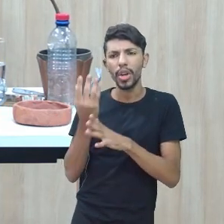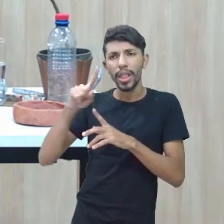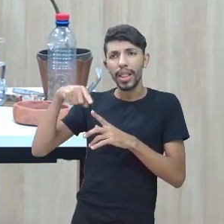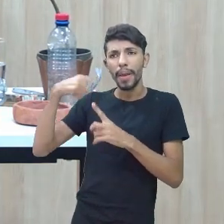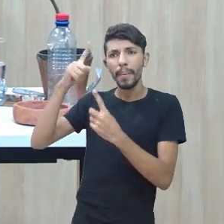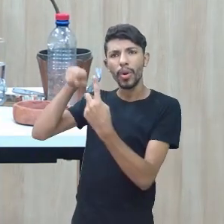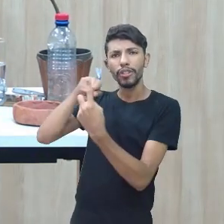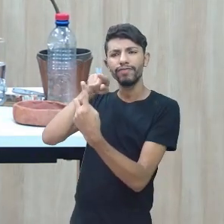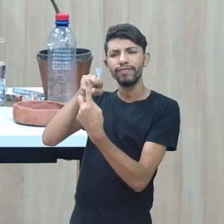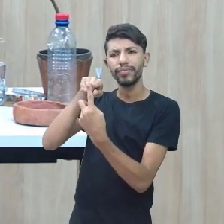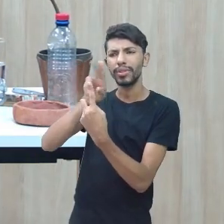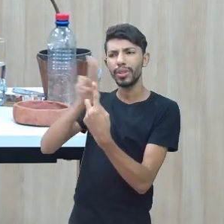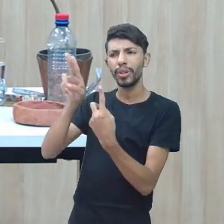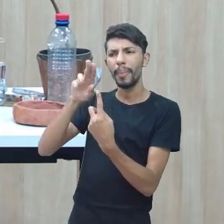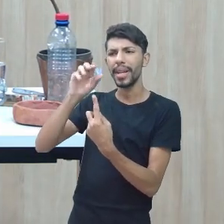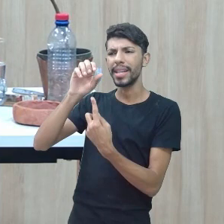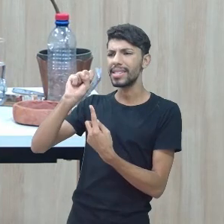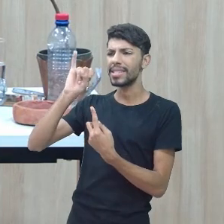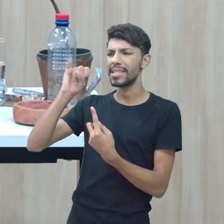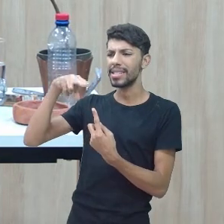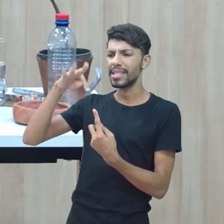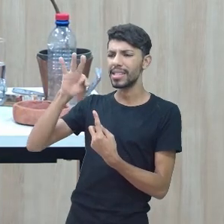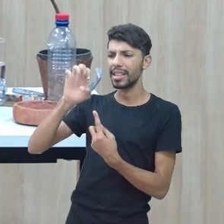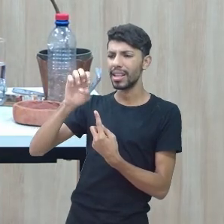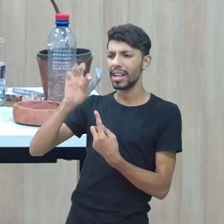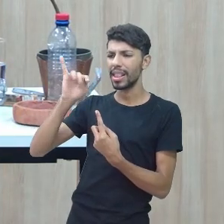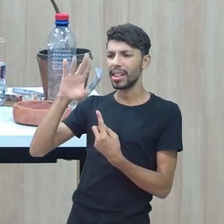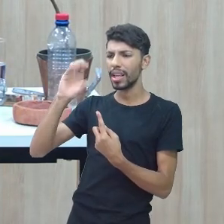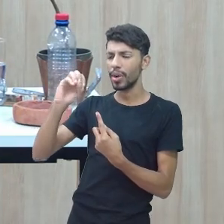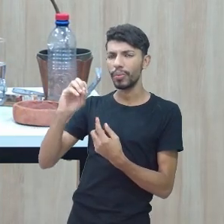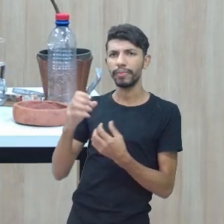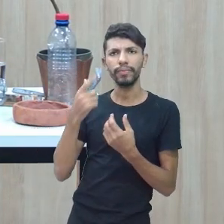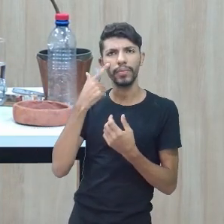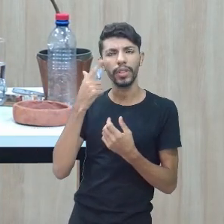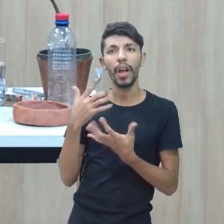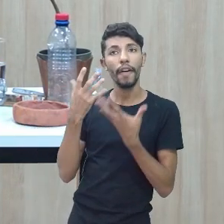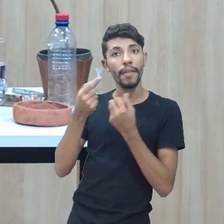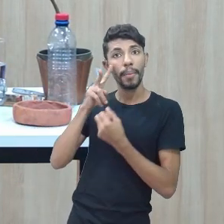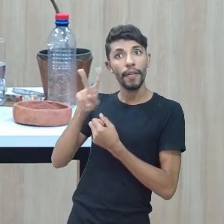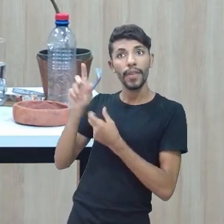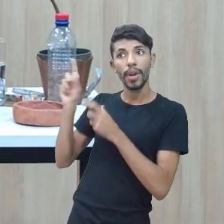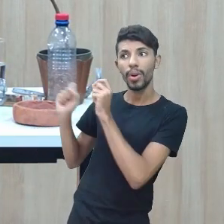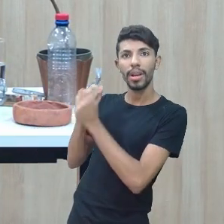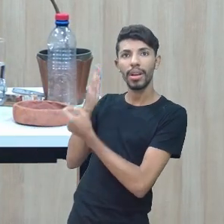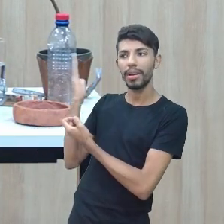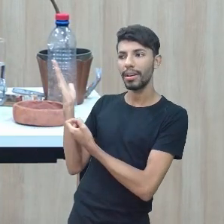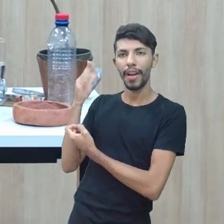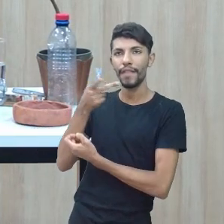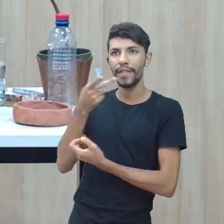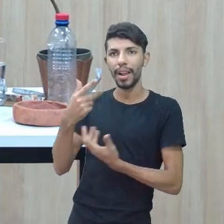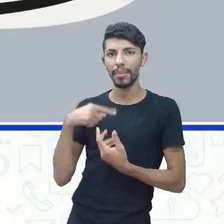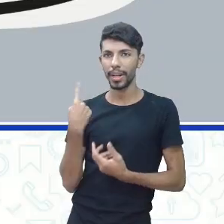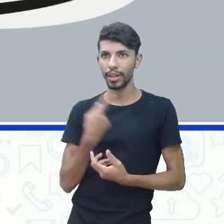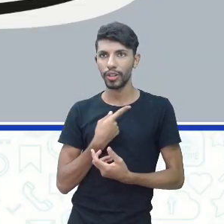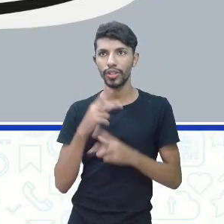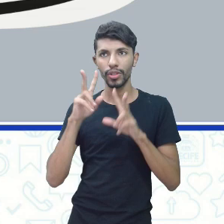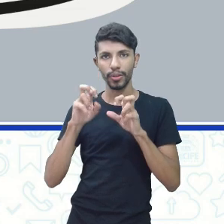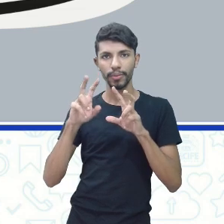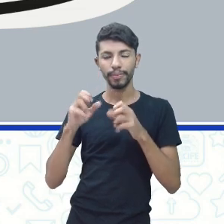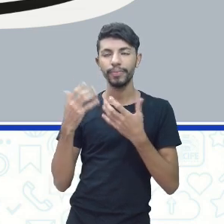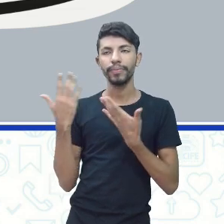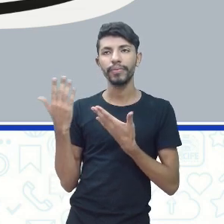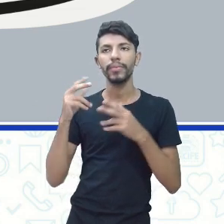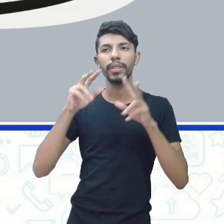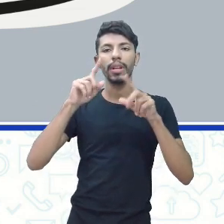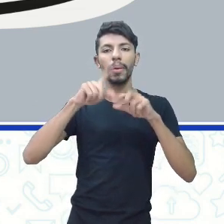sintético? Vamos lá. Vamos ver o que esses cientistas dizem para a gente a respeito dos materiais sintéticos. Materiais sintéticos